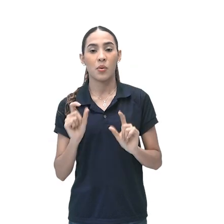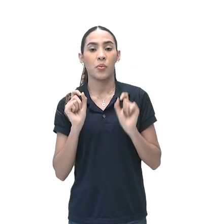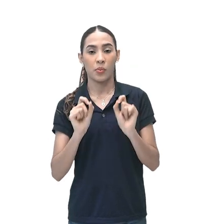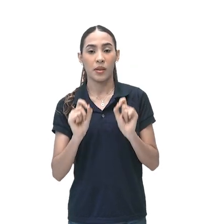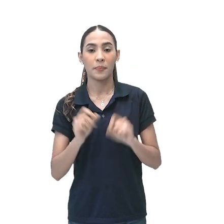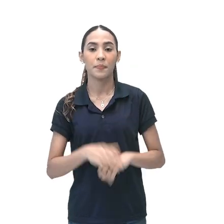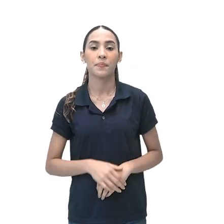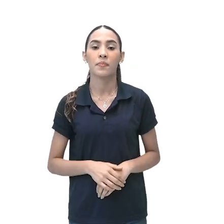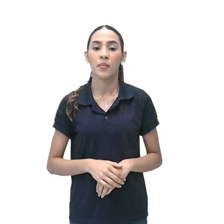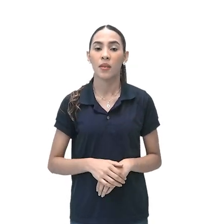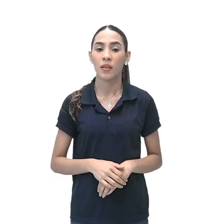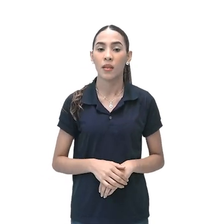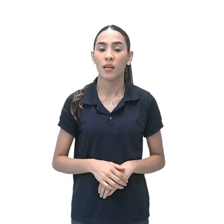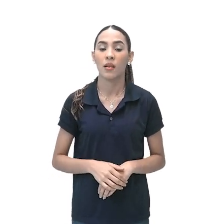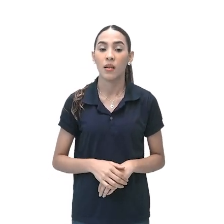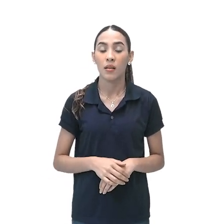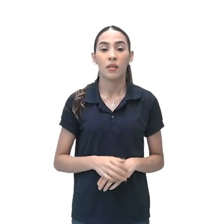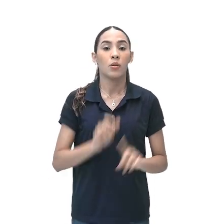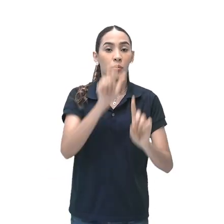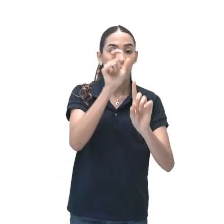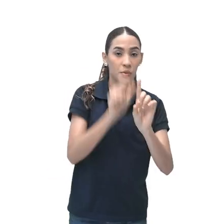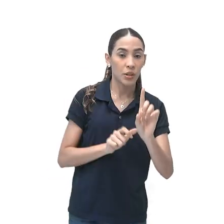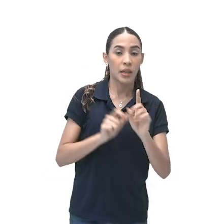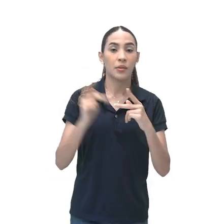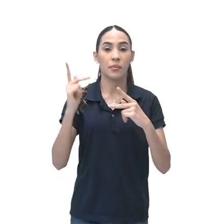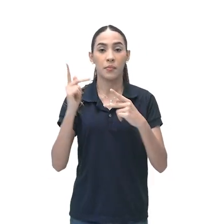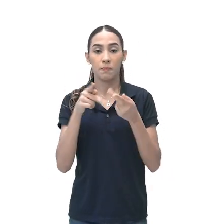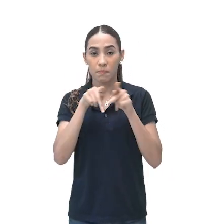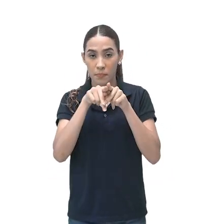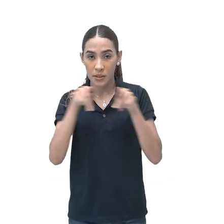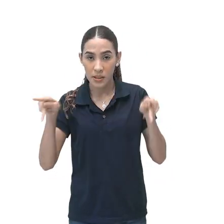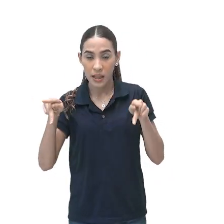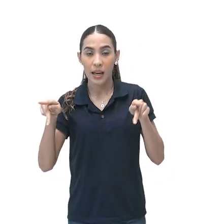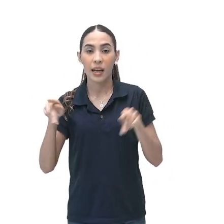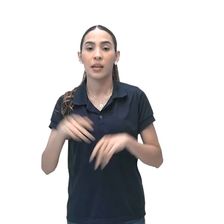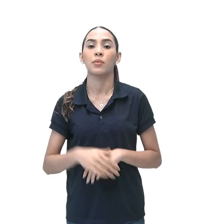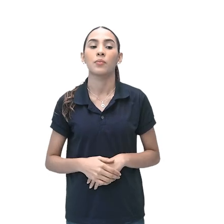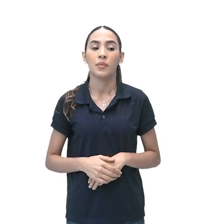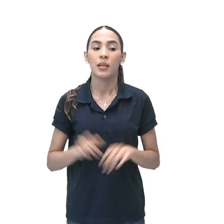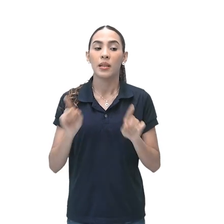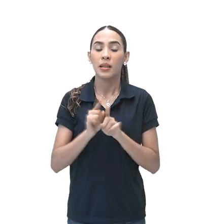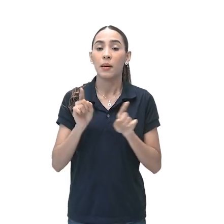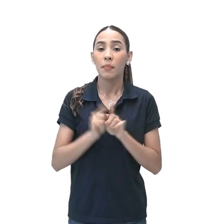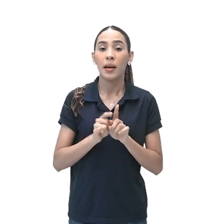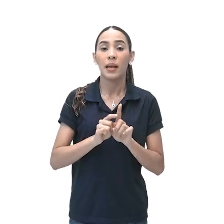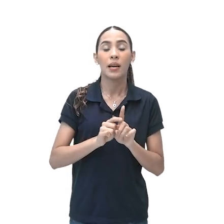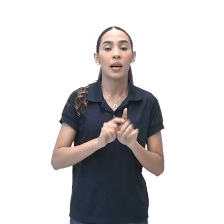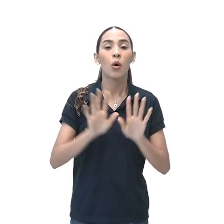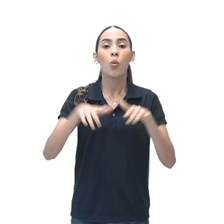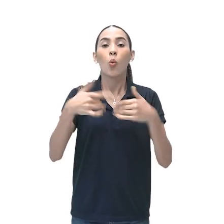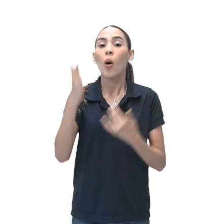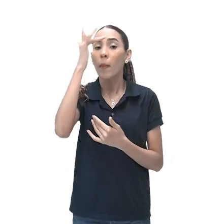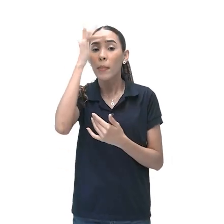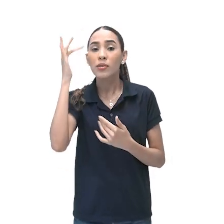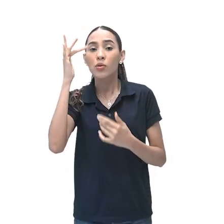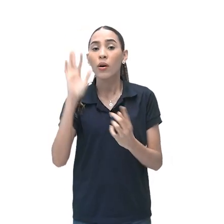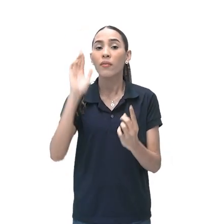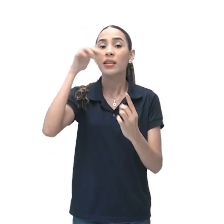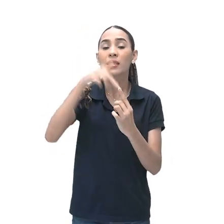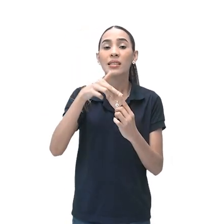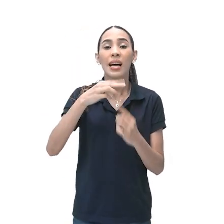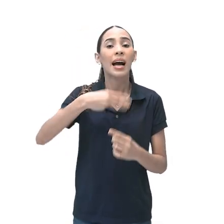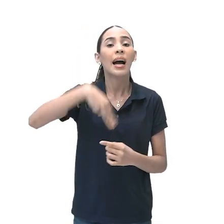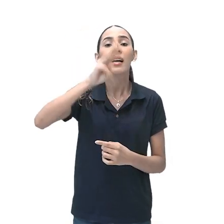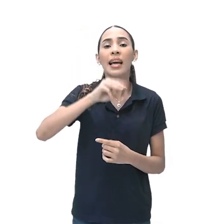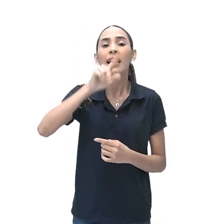que identificar o sujeito, o predicado, o sujeito sobre quem nós falamos. Então, quem é bela?